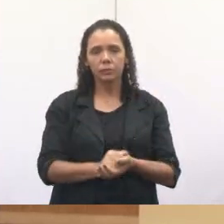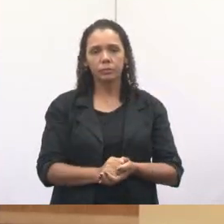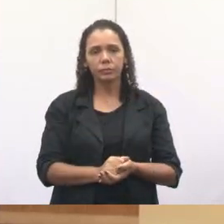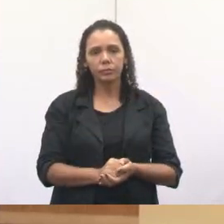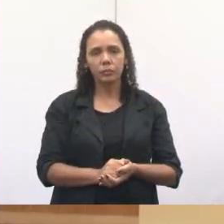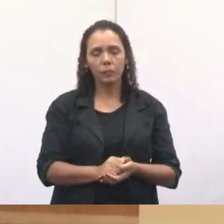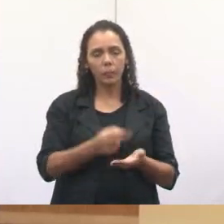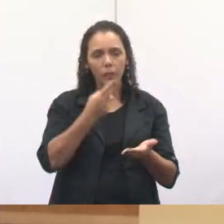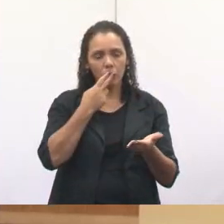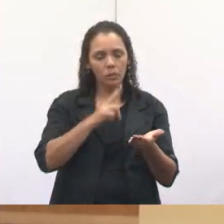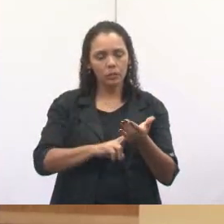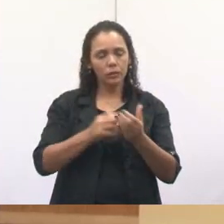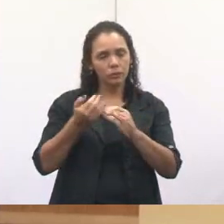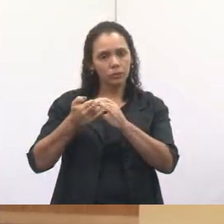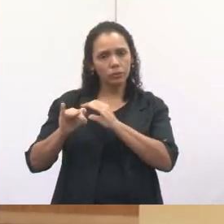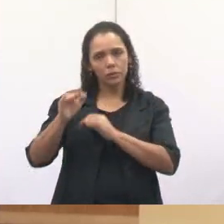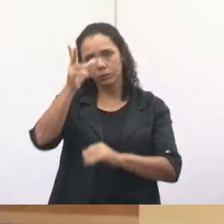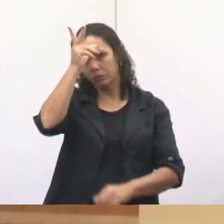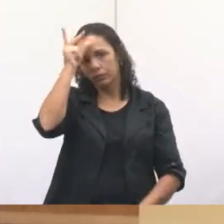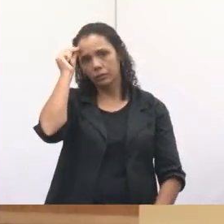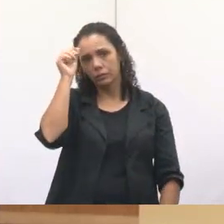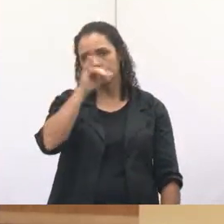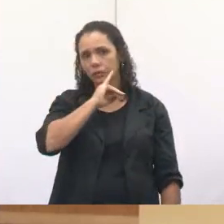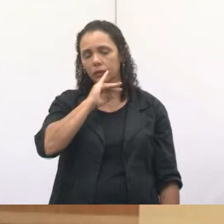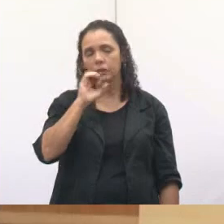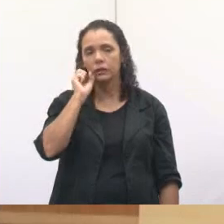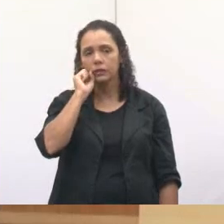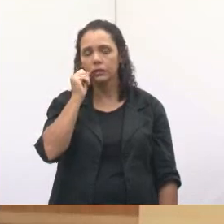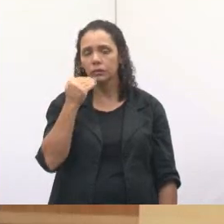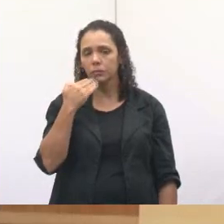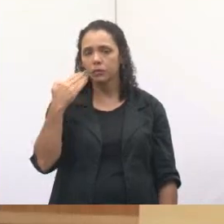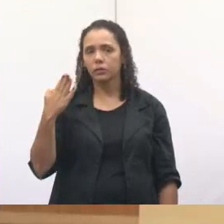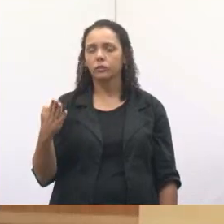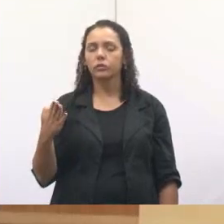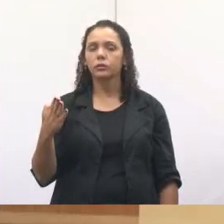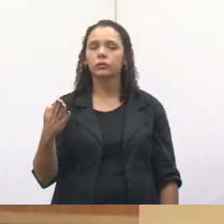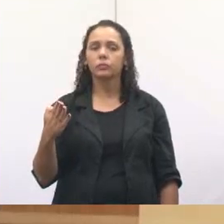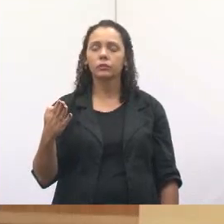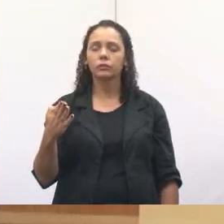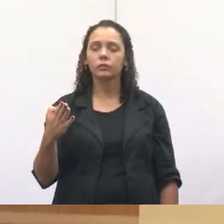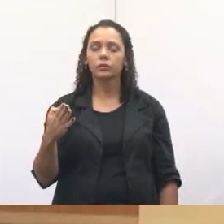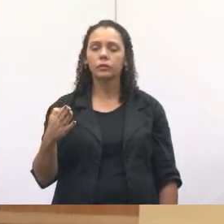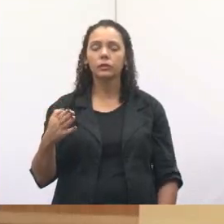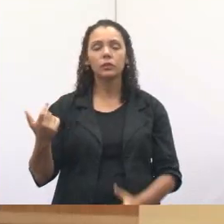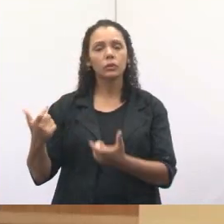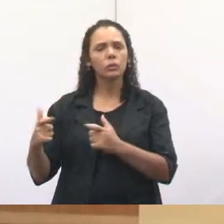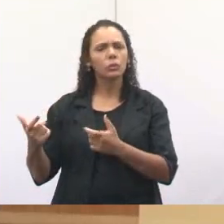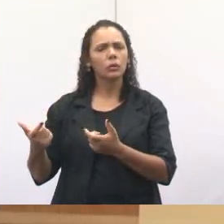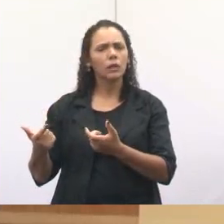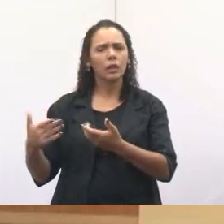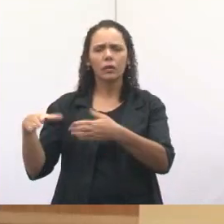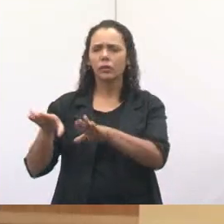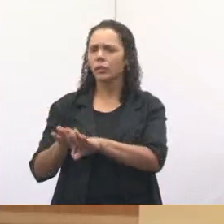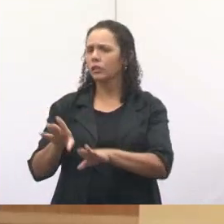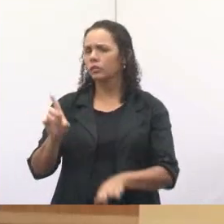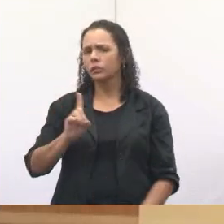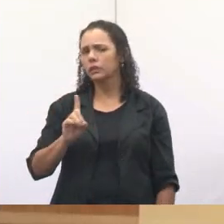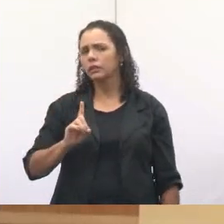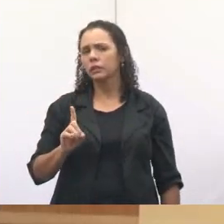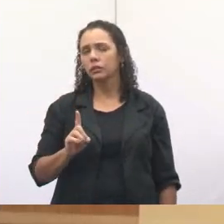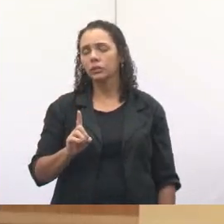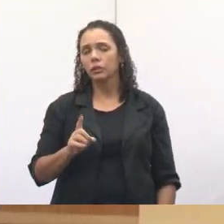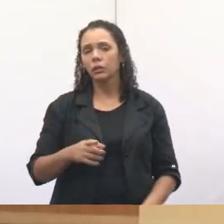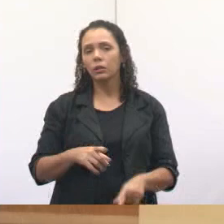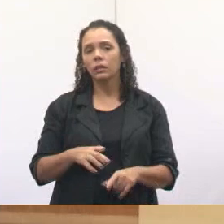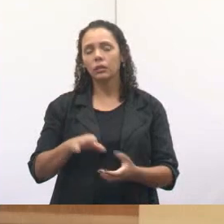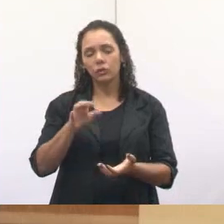reivindicação da senhora aqui para o prefeito Isaías, né, solicitando que o Casa Viva Vida não feche no recesso e que os